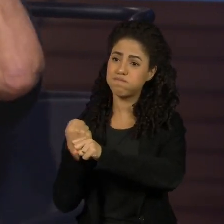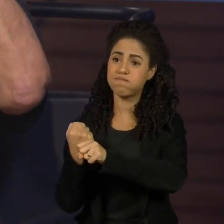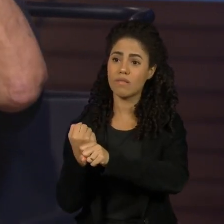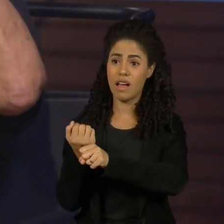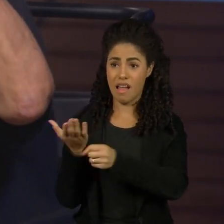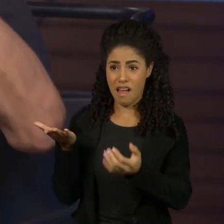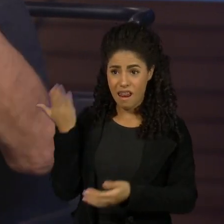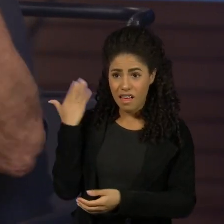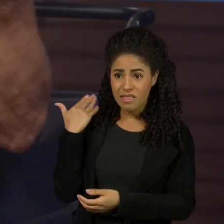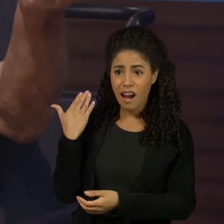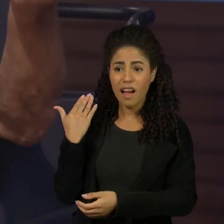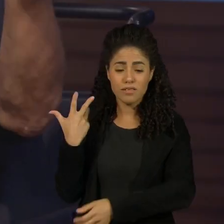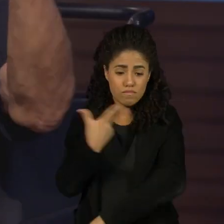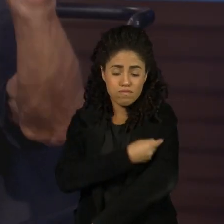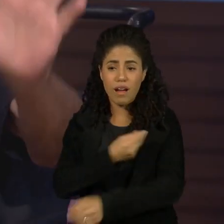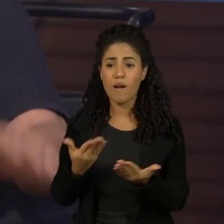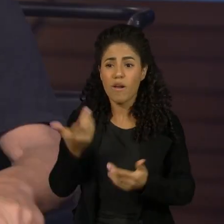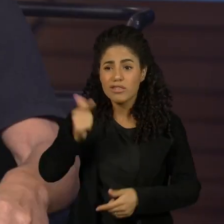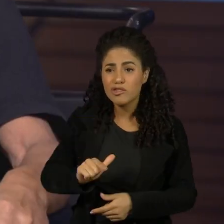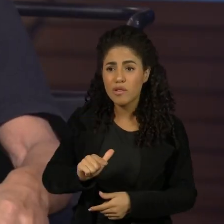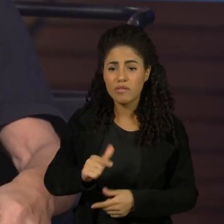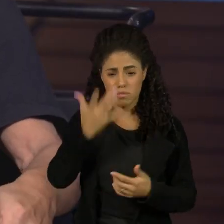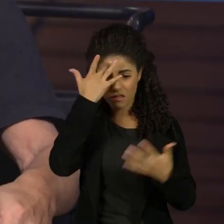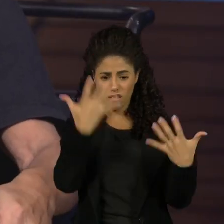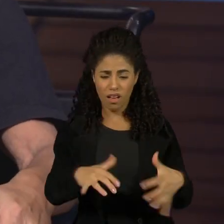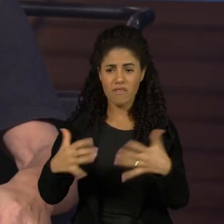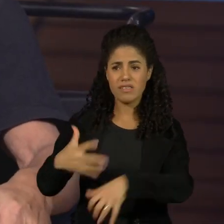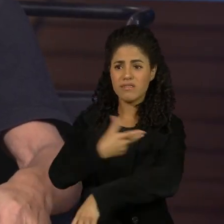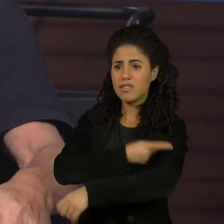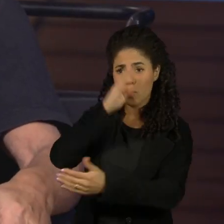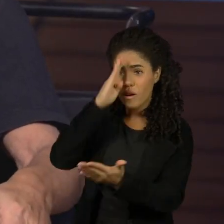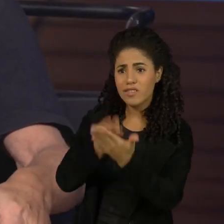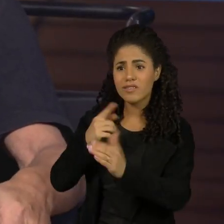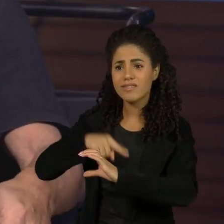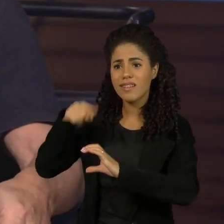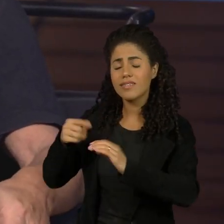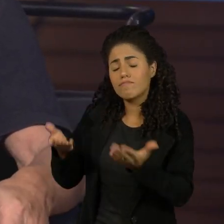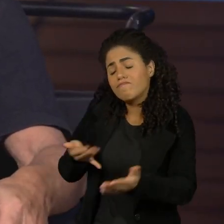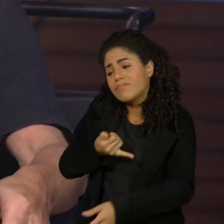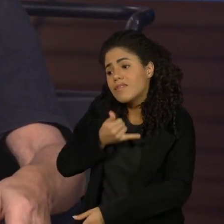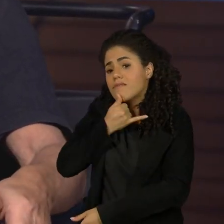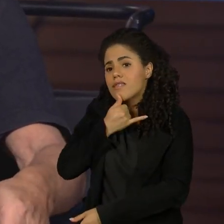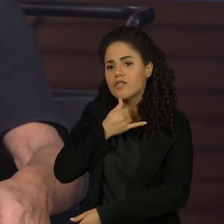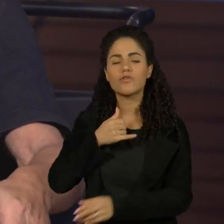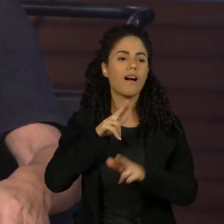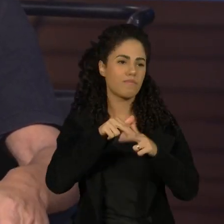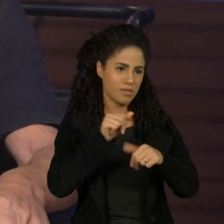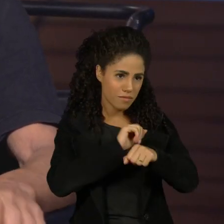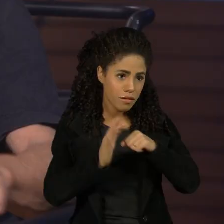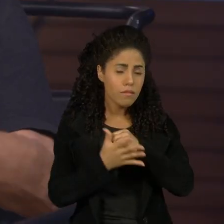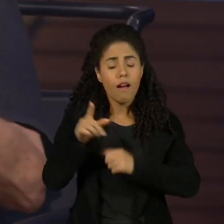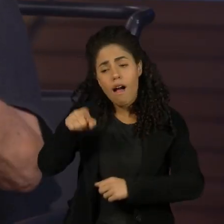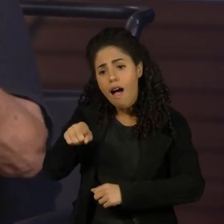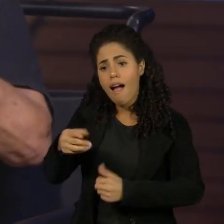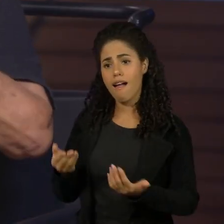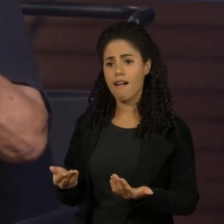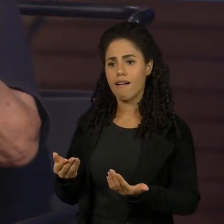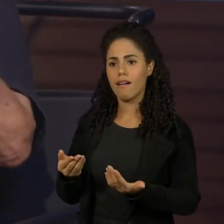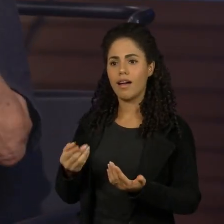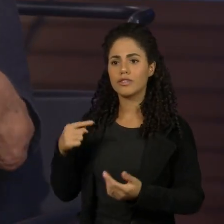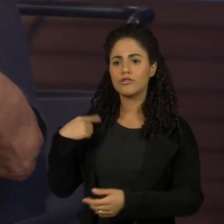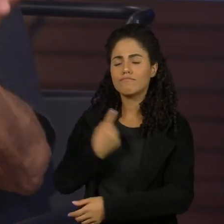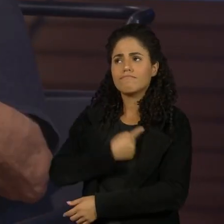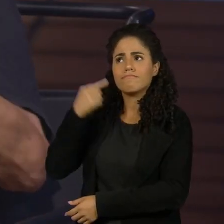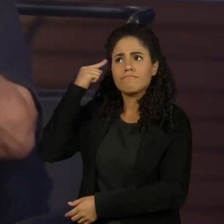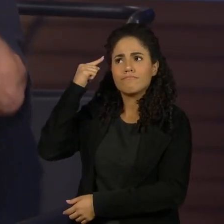Oswaldo Cruz, nós tivemos outra revolta da vacina agora. Quer dizer, Durante a pandemia, né? É complicado. A gente achava que o